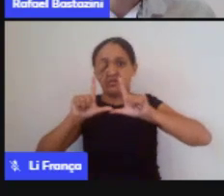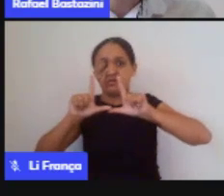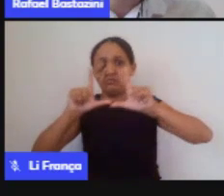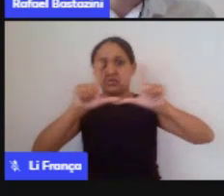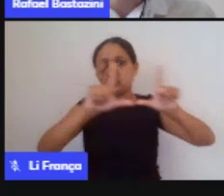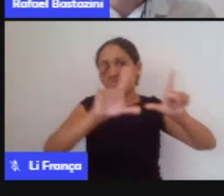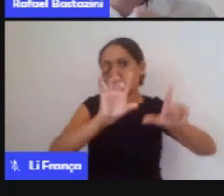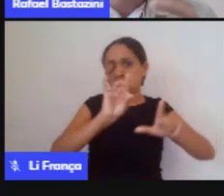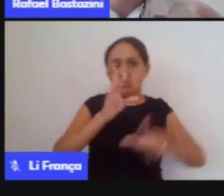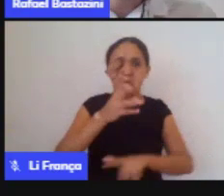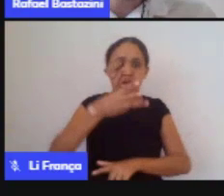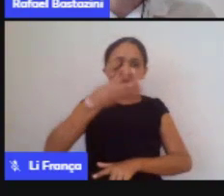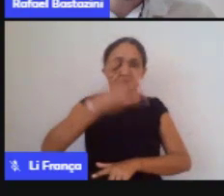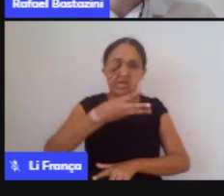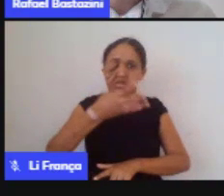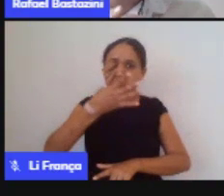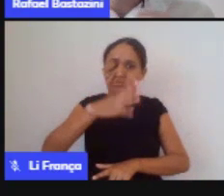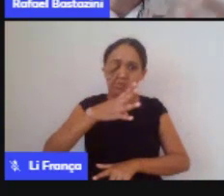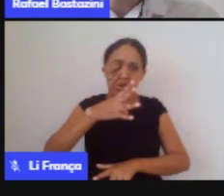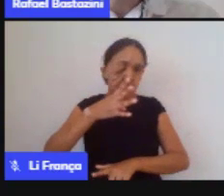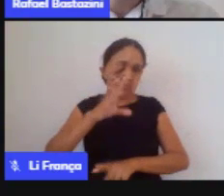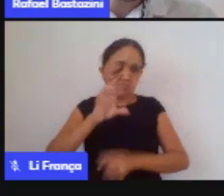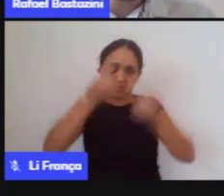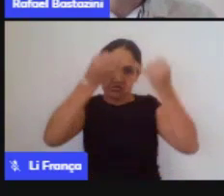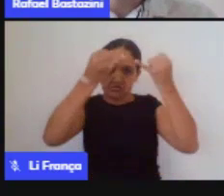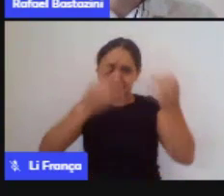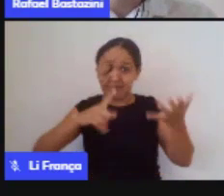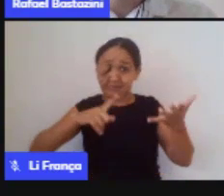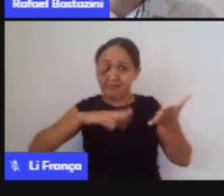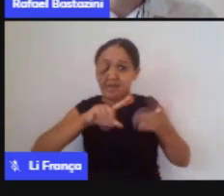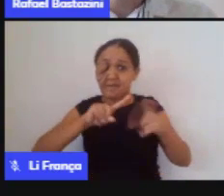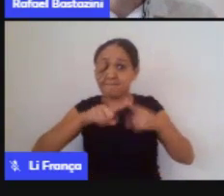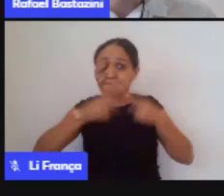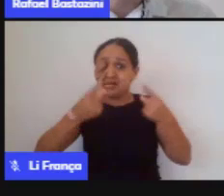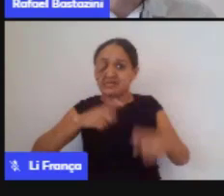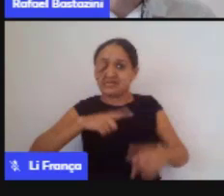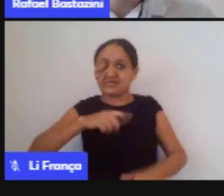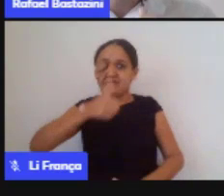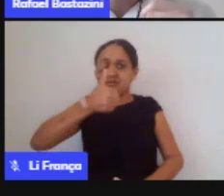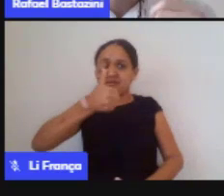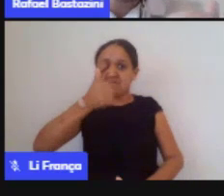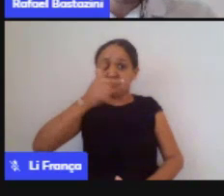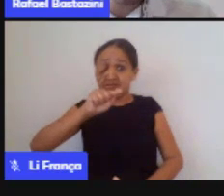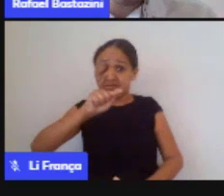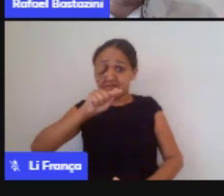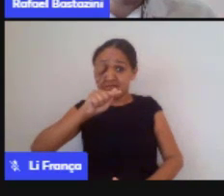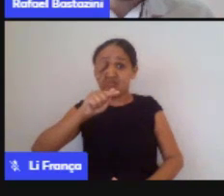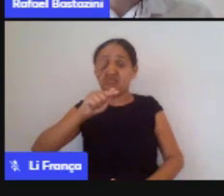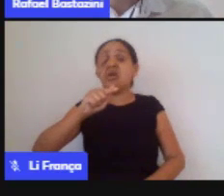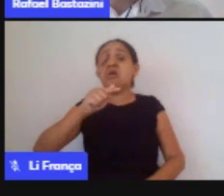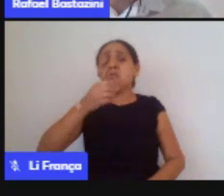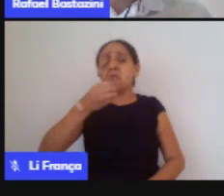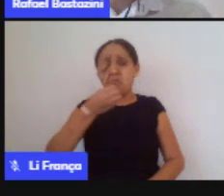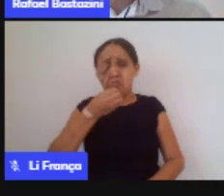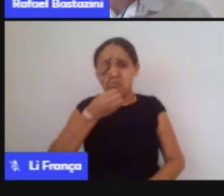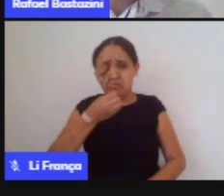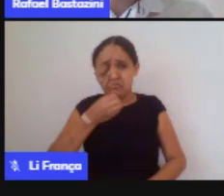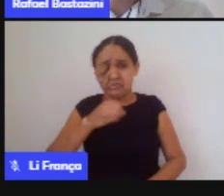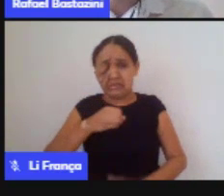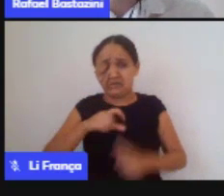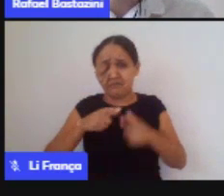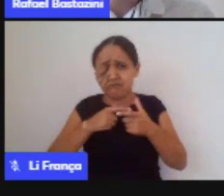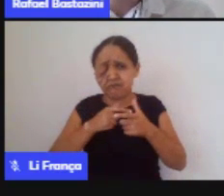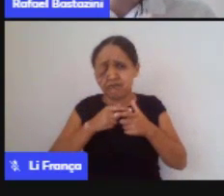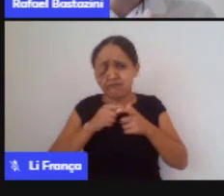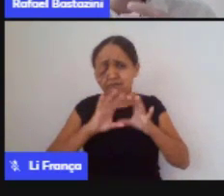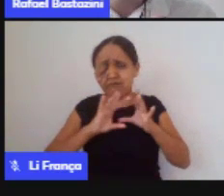4 placas para falar sobre, mas a gente tem 17 placas. Então é um conteúdo muito rico, é um conteúdo que